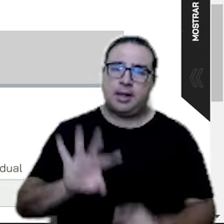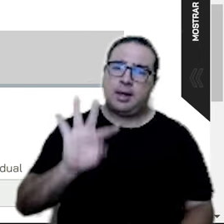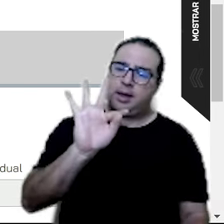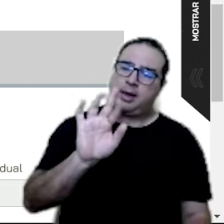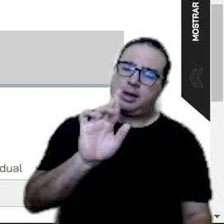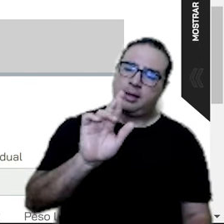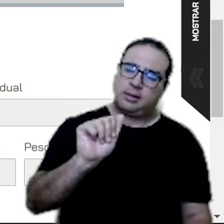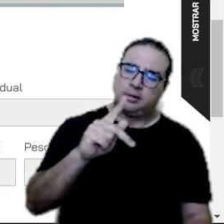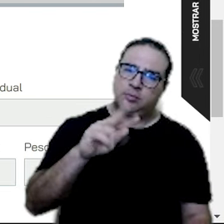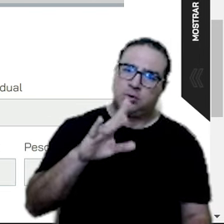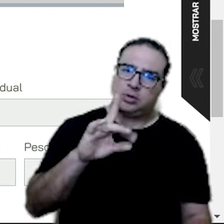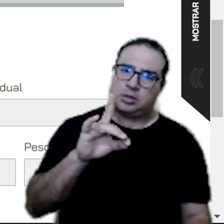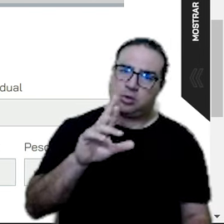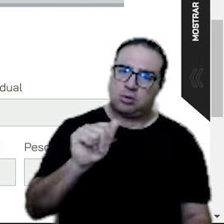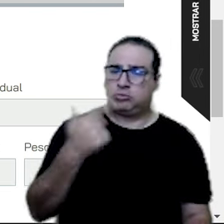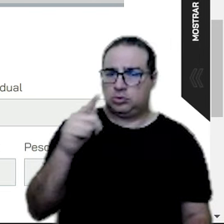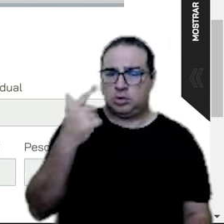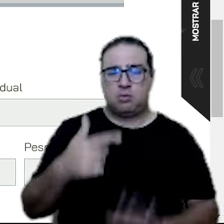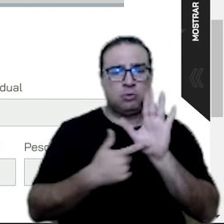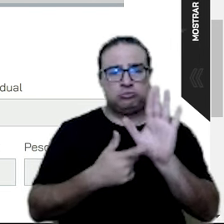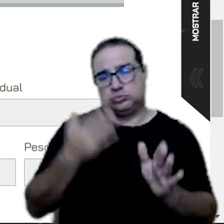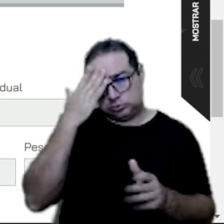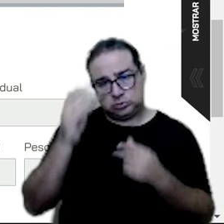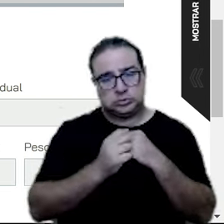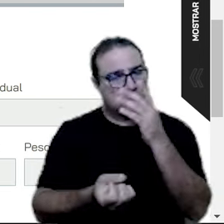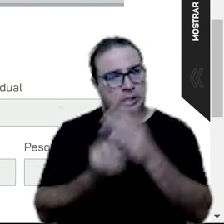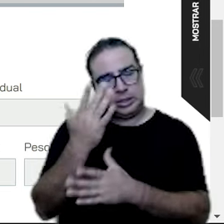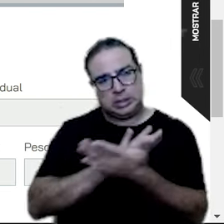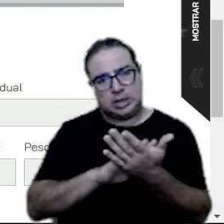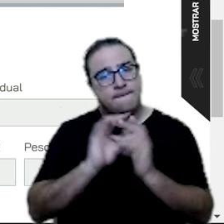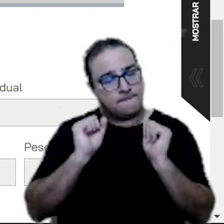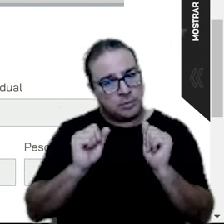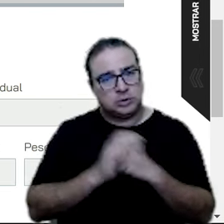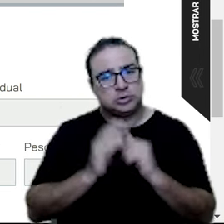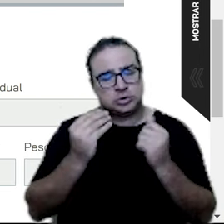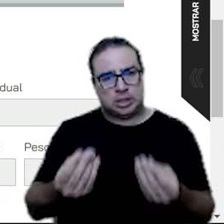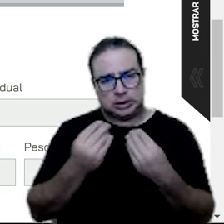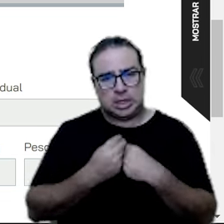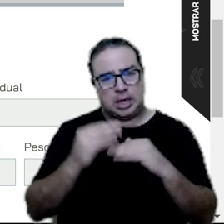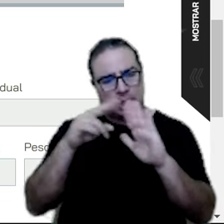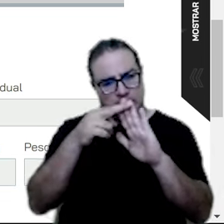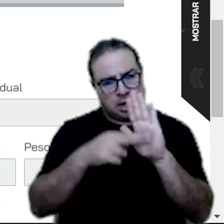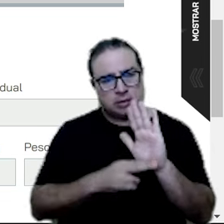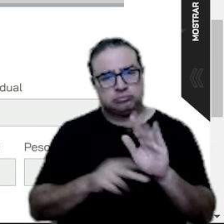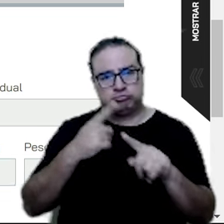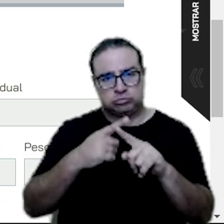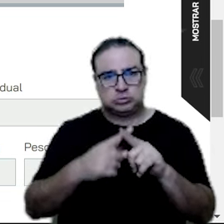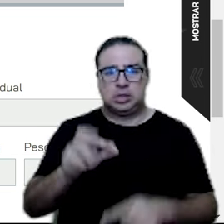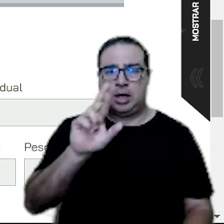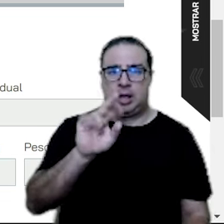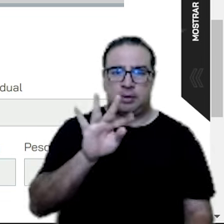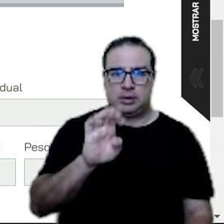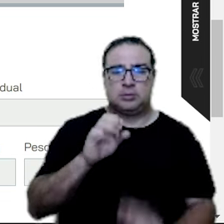aqui se eu tiver o transportador lá identificado que não é o caso eu não criei nenhum eu posso ele já trouxe um padrão que é por conta do